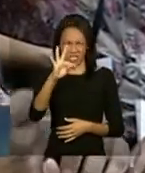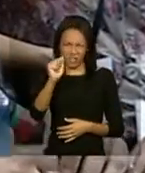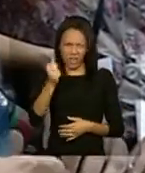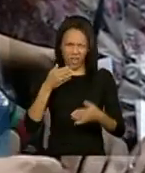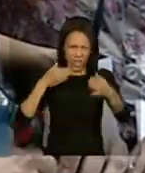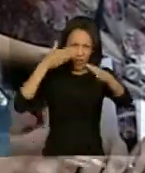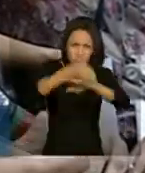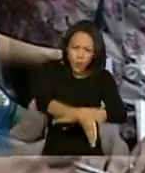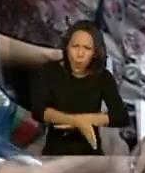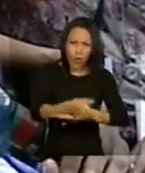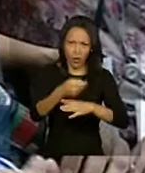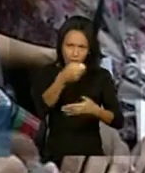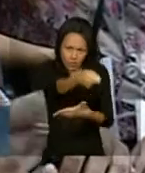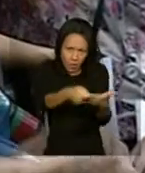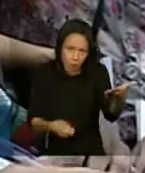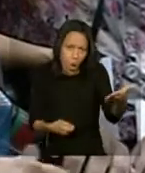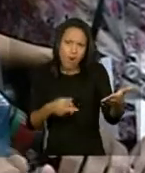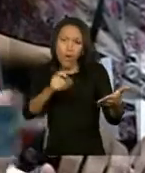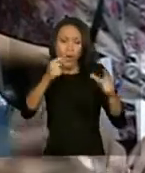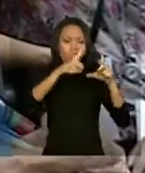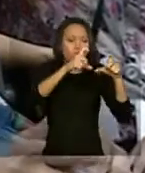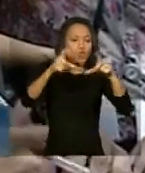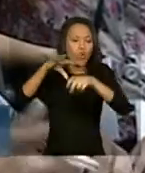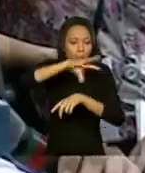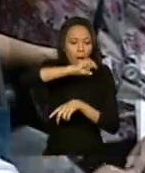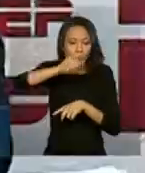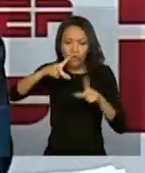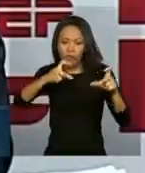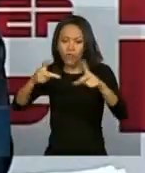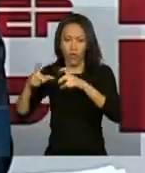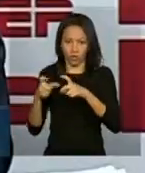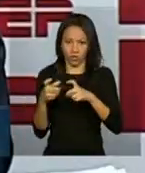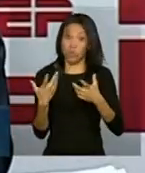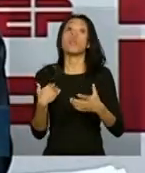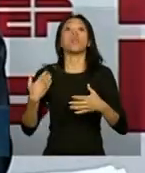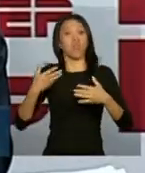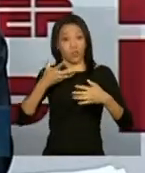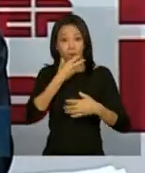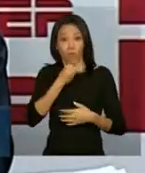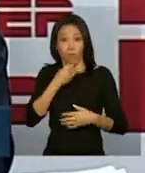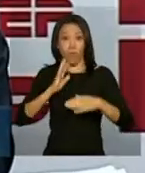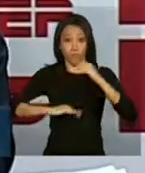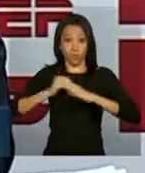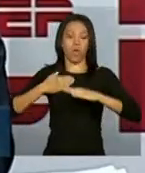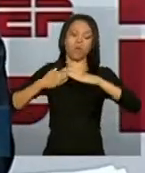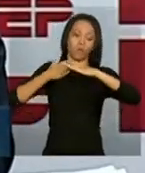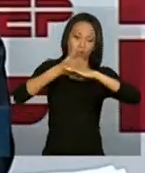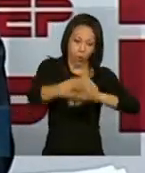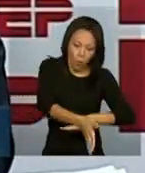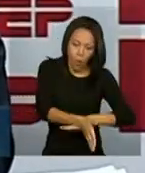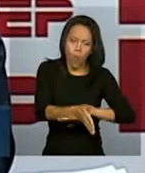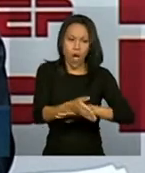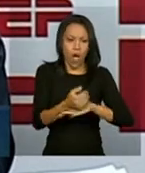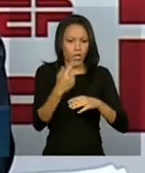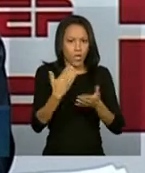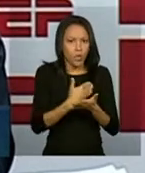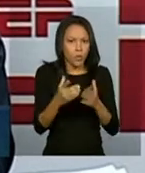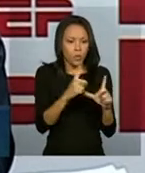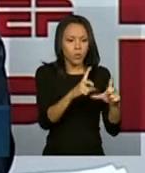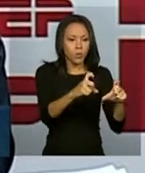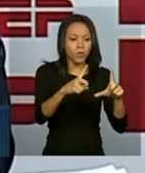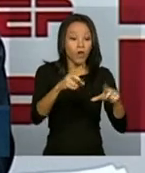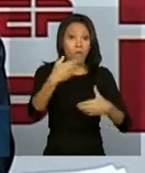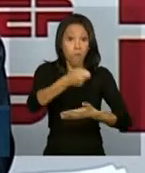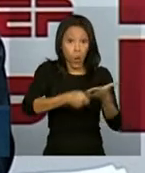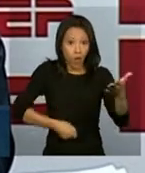prova e postou a foto ou ele não, foi ele além? Entrou para fazer a prova, aí começou a fotografar as